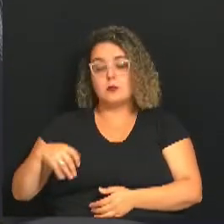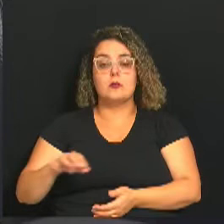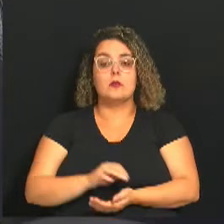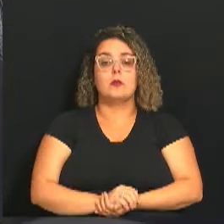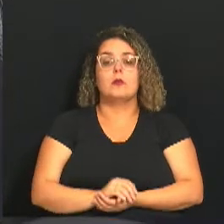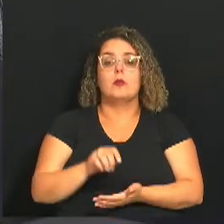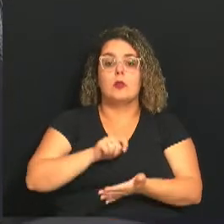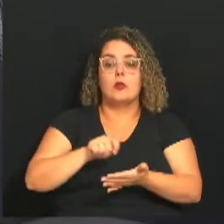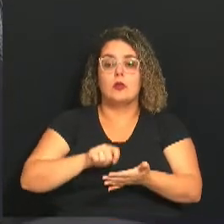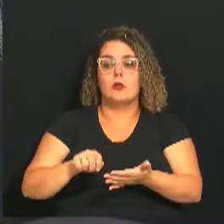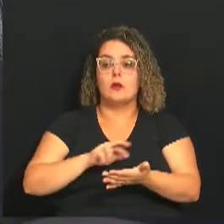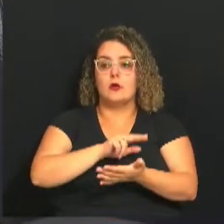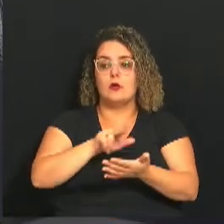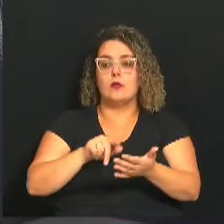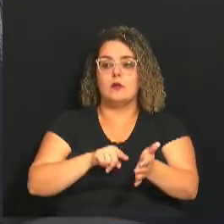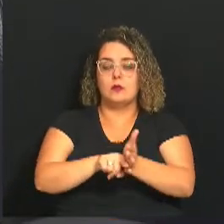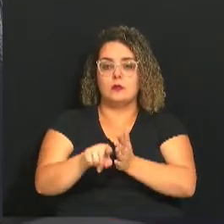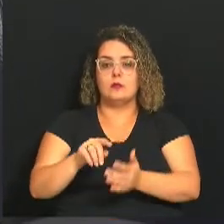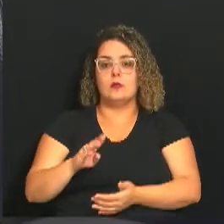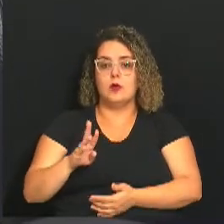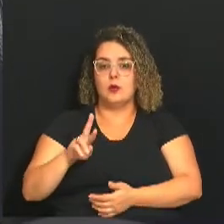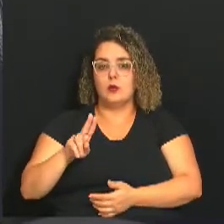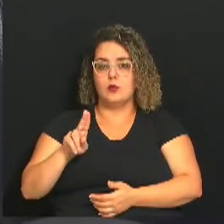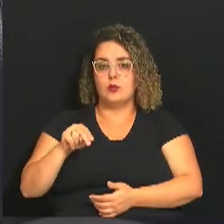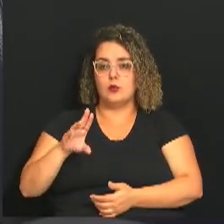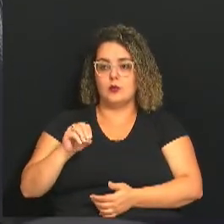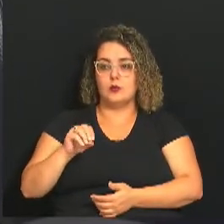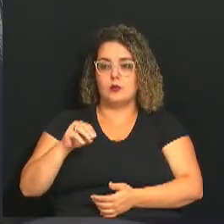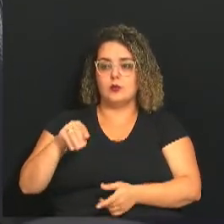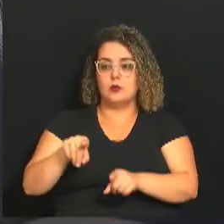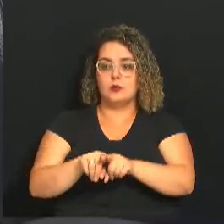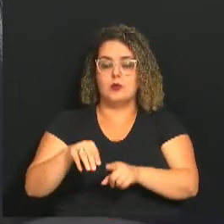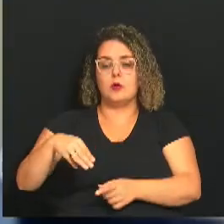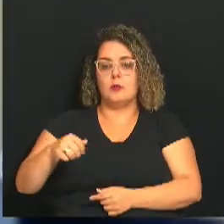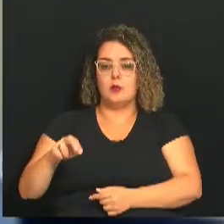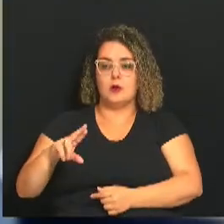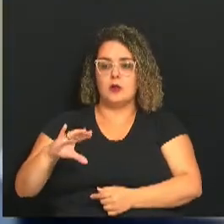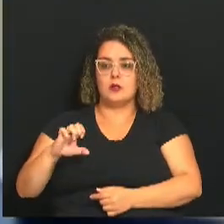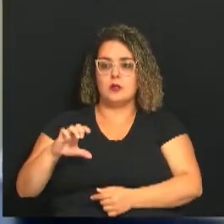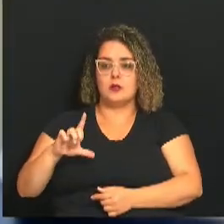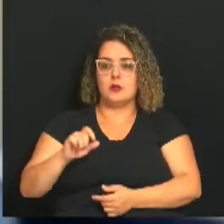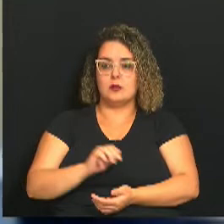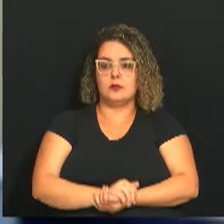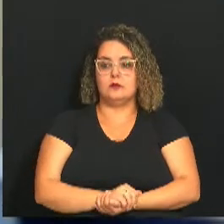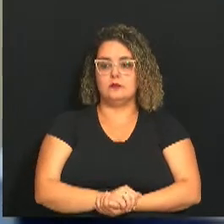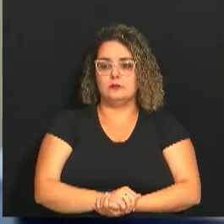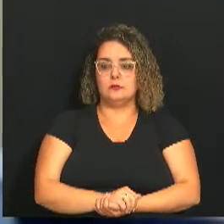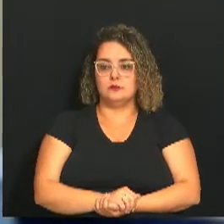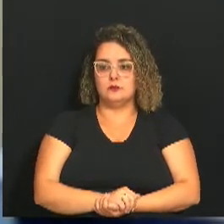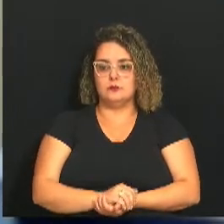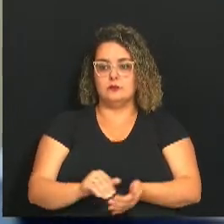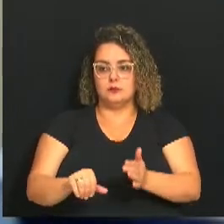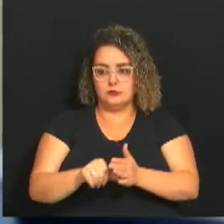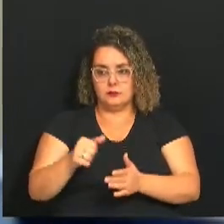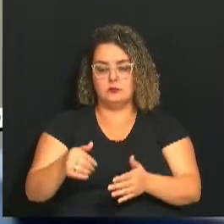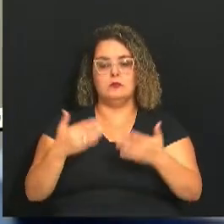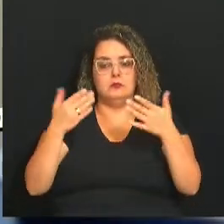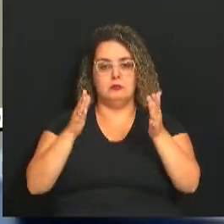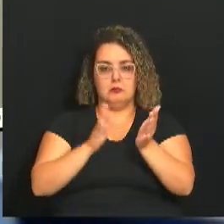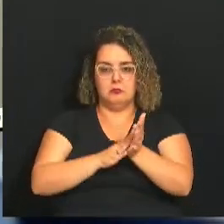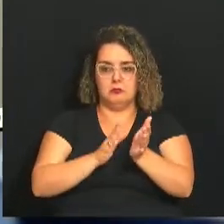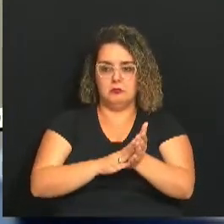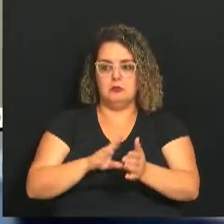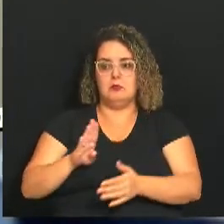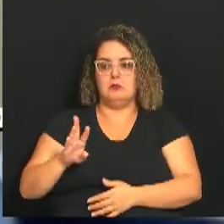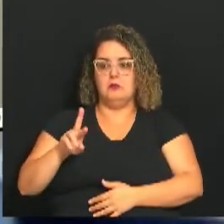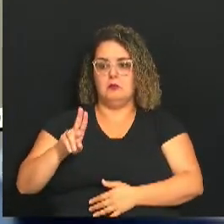ao Bruno e ao Marcelo. É com você, Marcelo. Bom, primeiramente, dar os parabéns ao Bruno pela